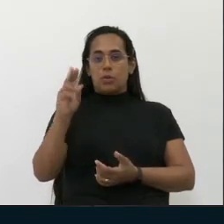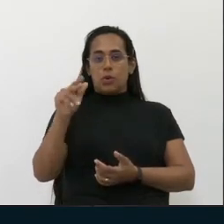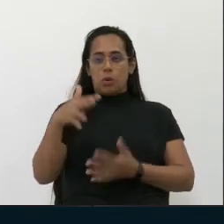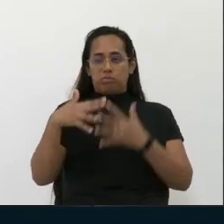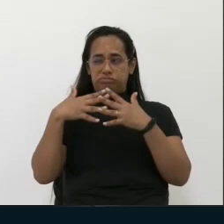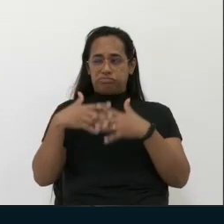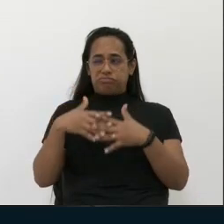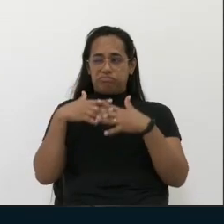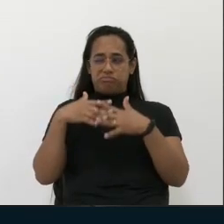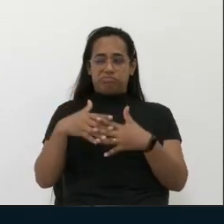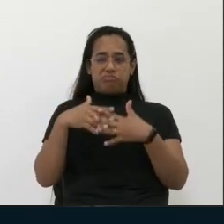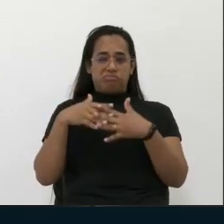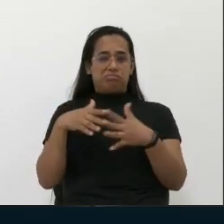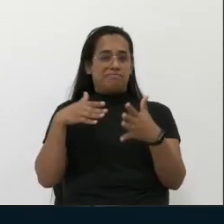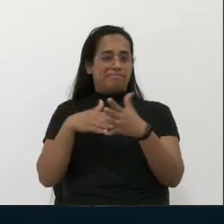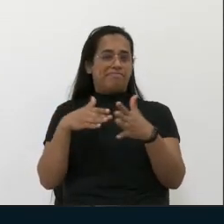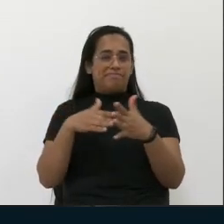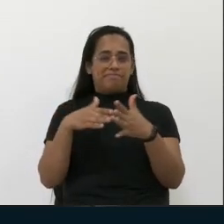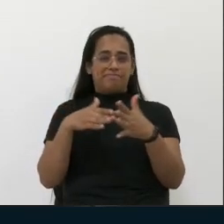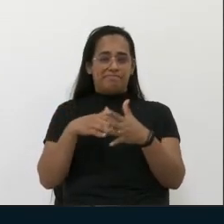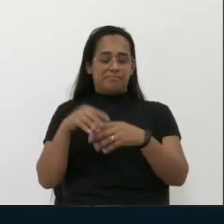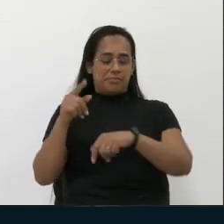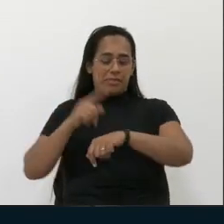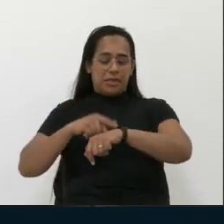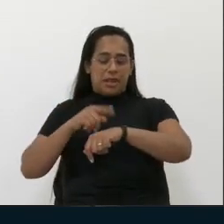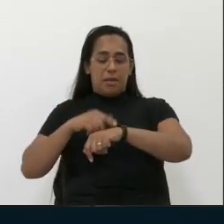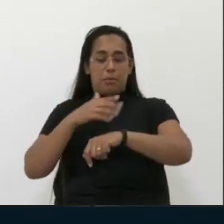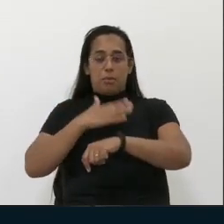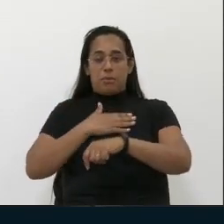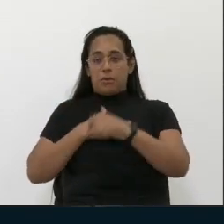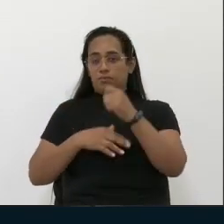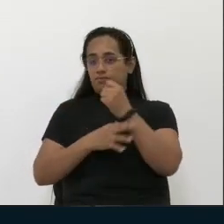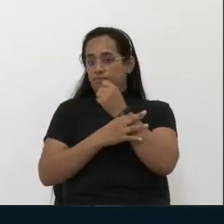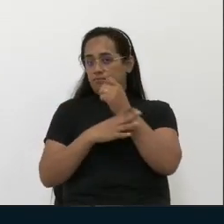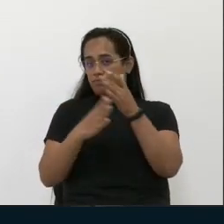danada aí. Queria que o meu tempo...